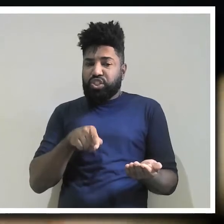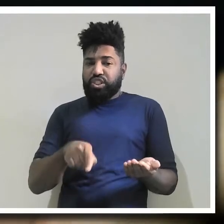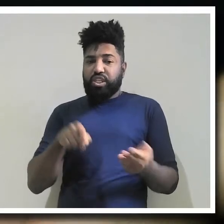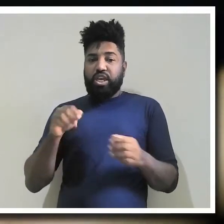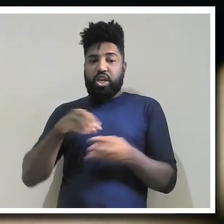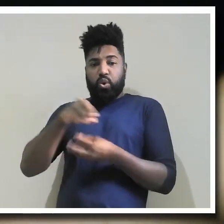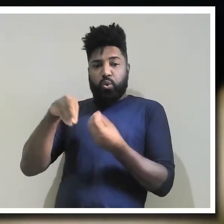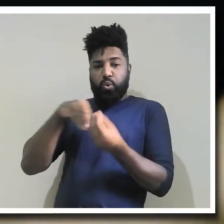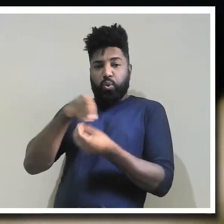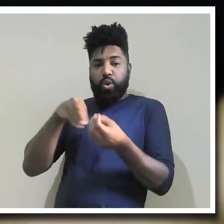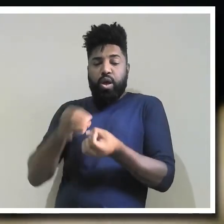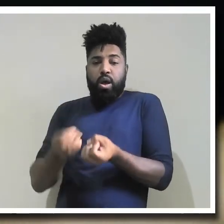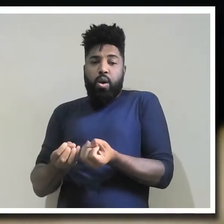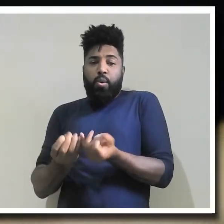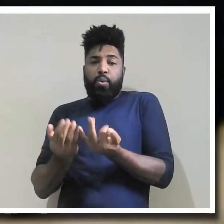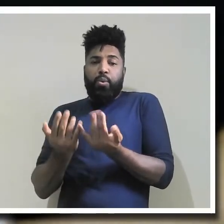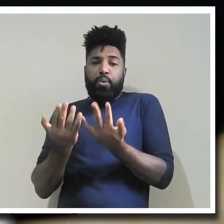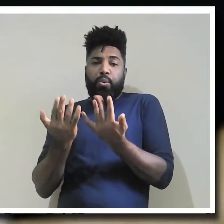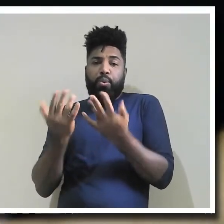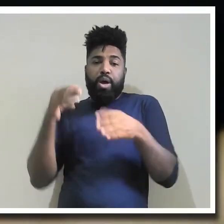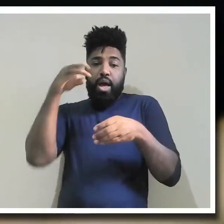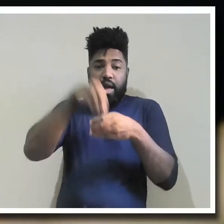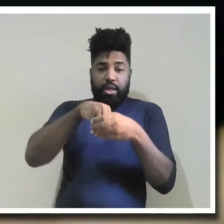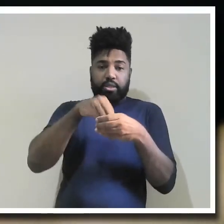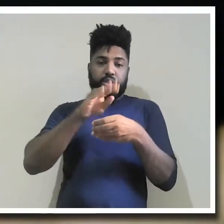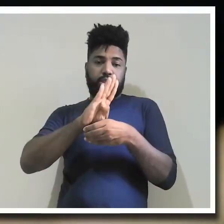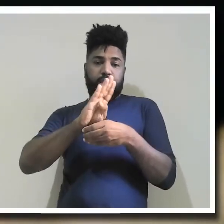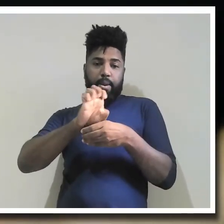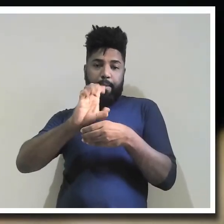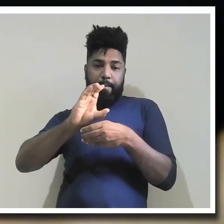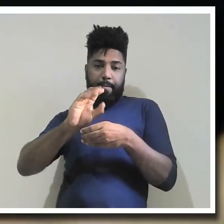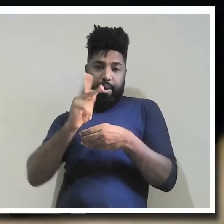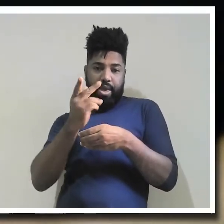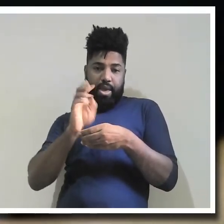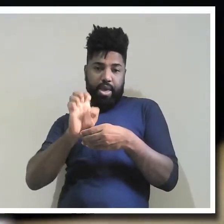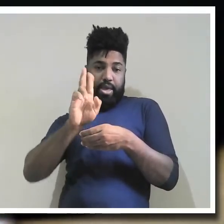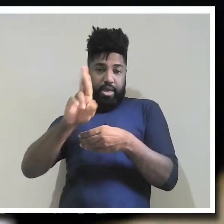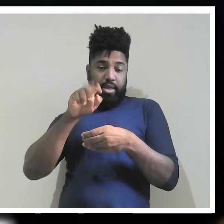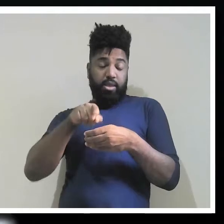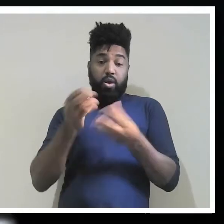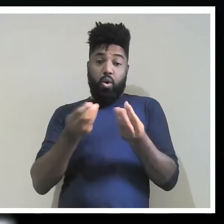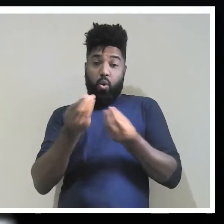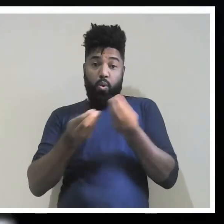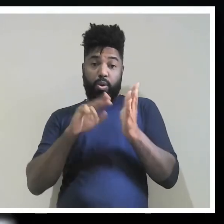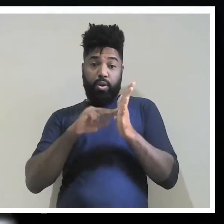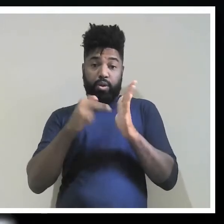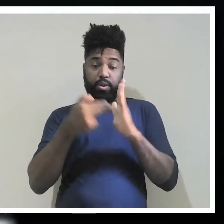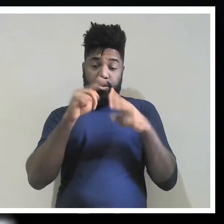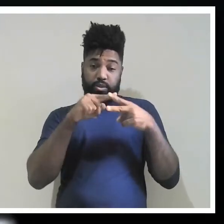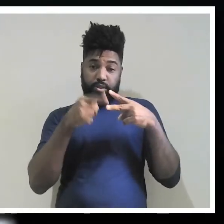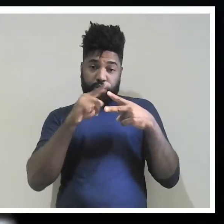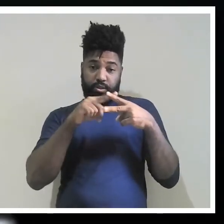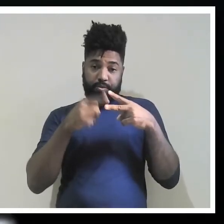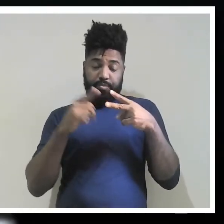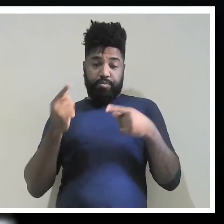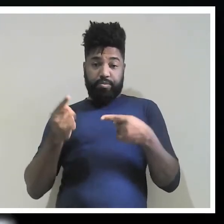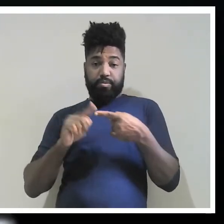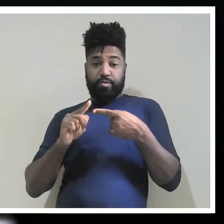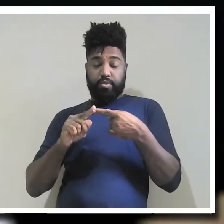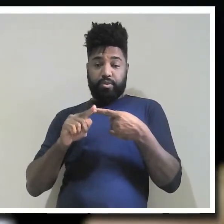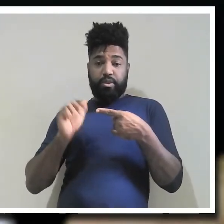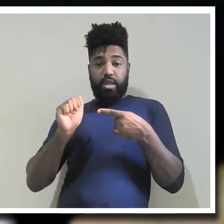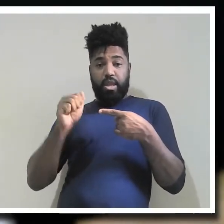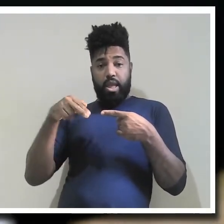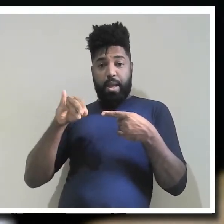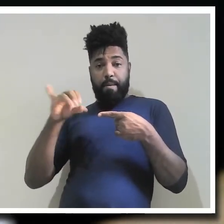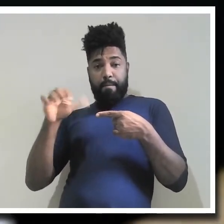mais dessa solução que está dentro do Becker. Essa evaporação tem 2 sentidos. O primeiro é de liberar um pouco do gás amônia que ficou em